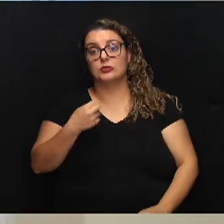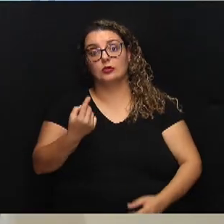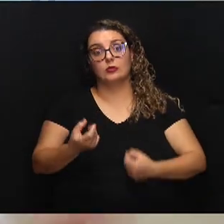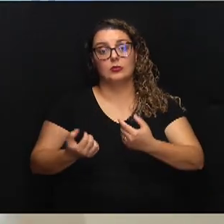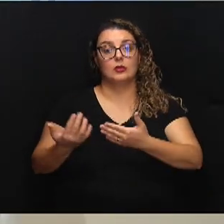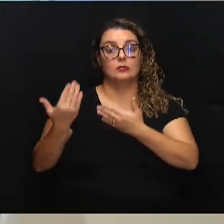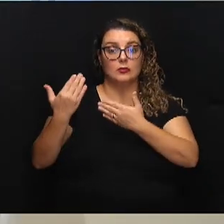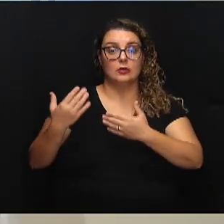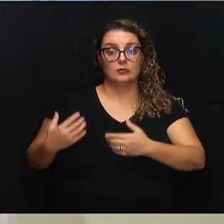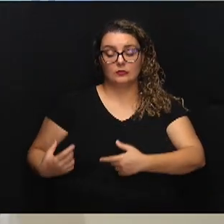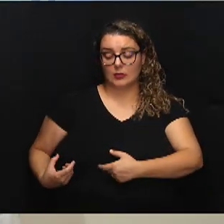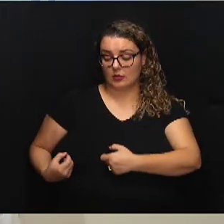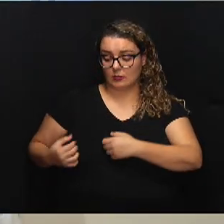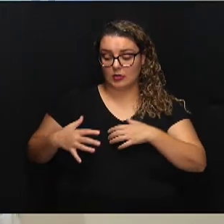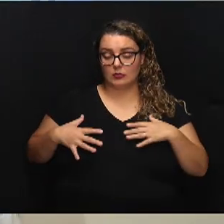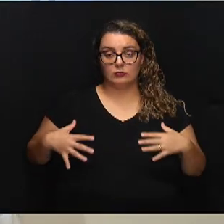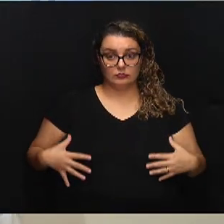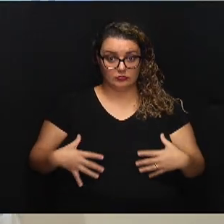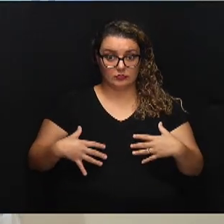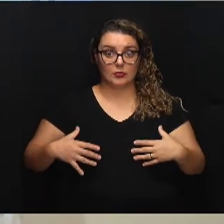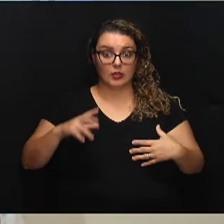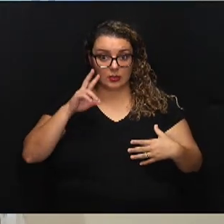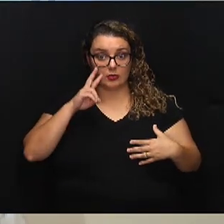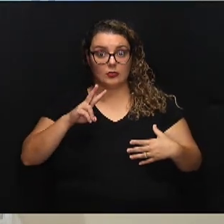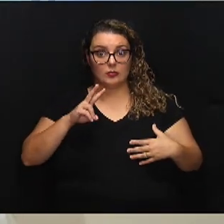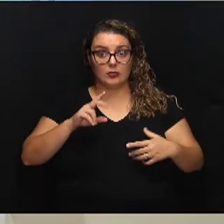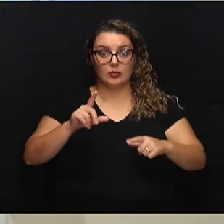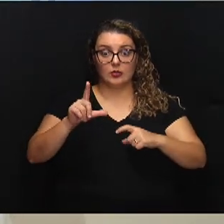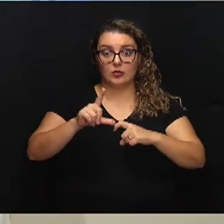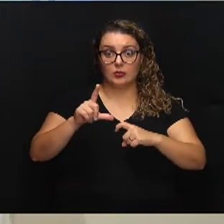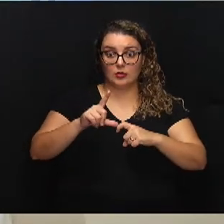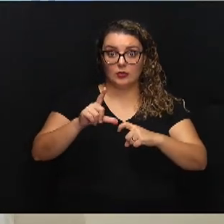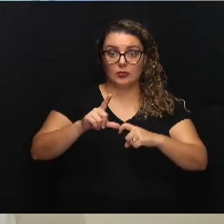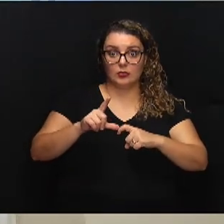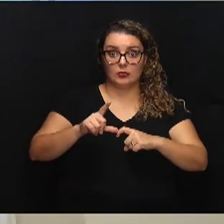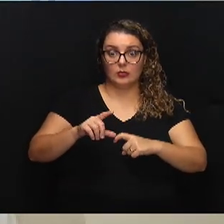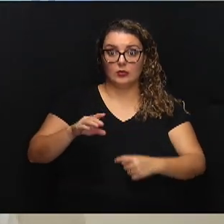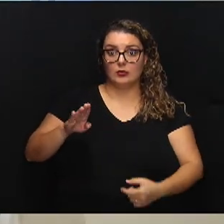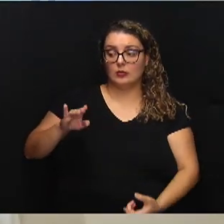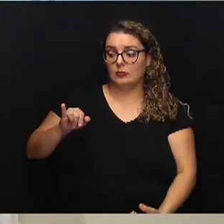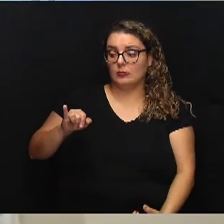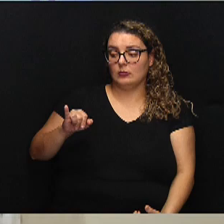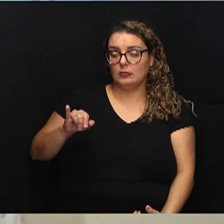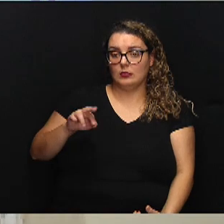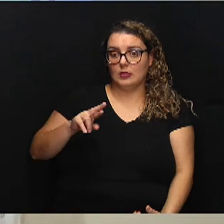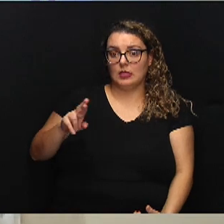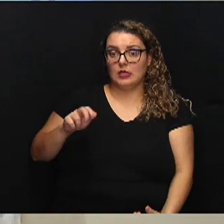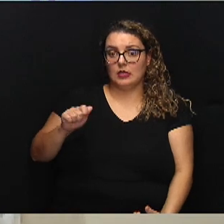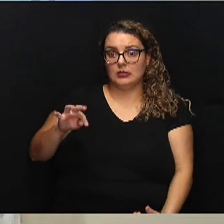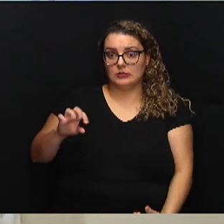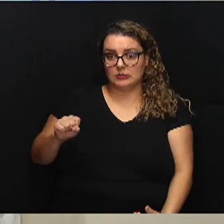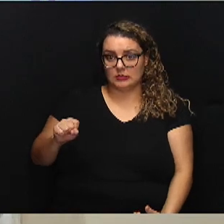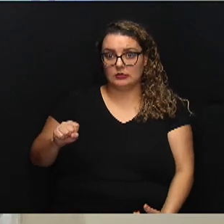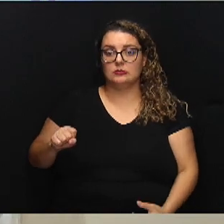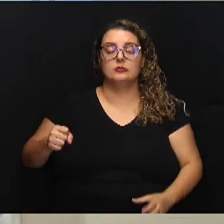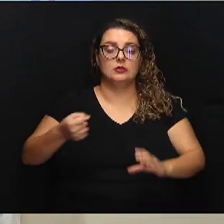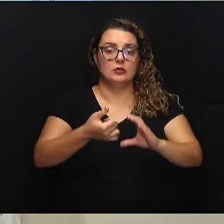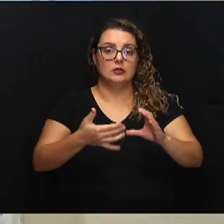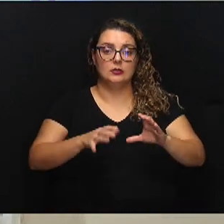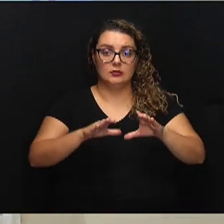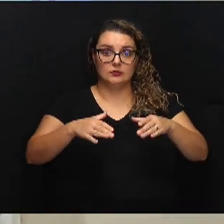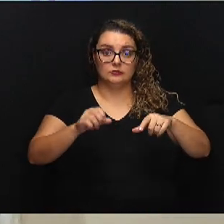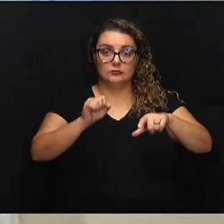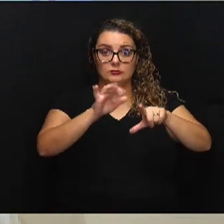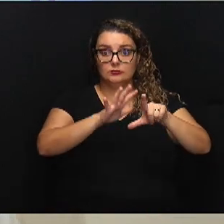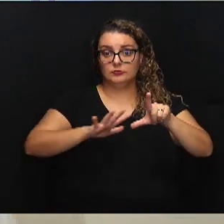na mama, talvez a população já tenha visto, nos laudos de mama vem escrito BIRADS, né? Em que a gente faz uma classificação das